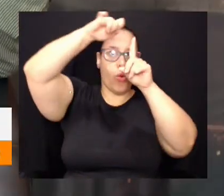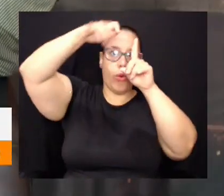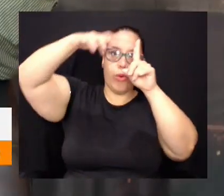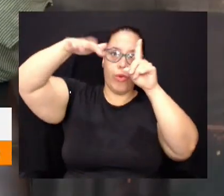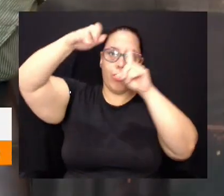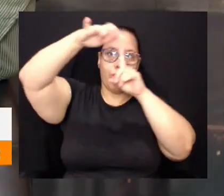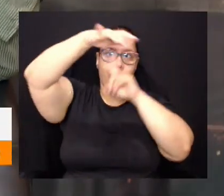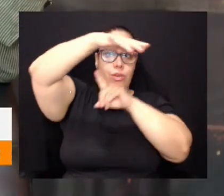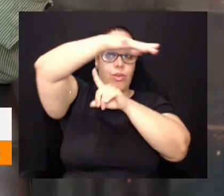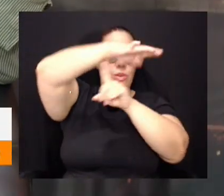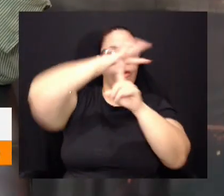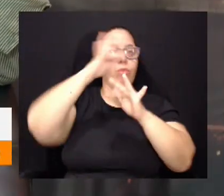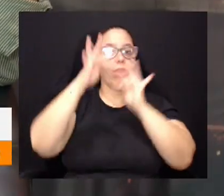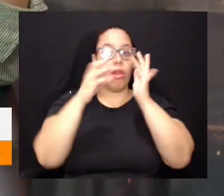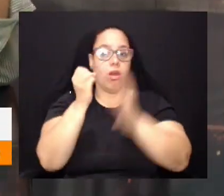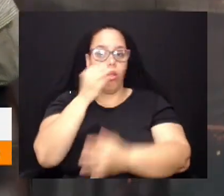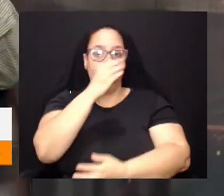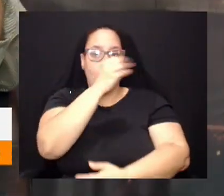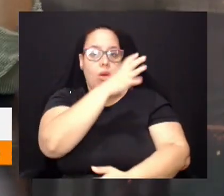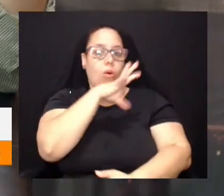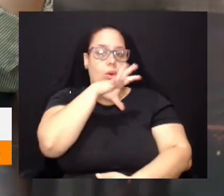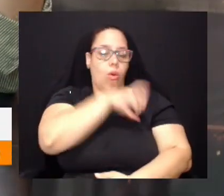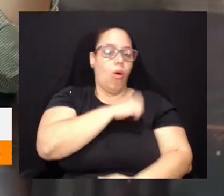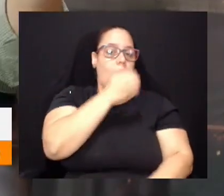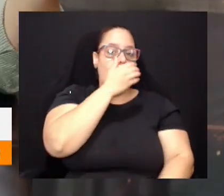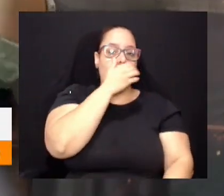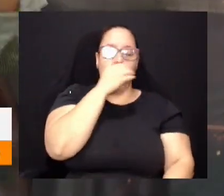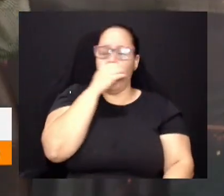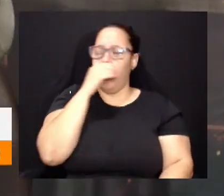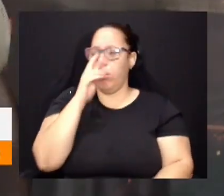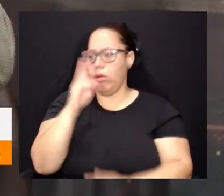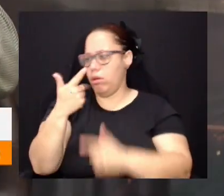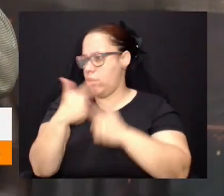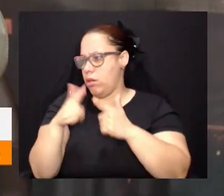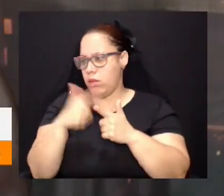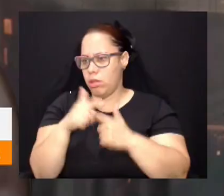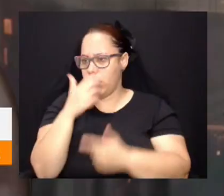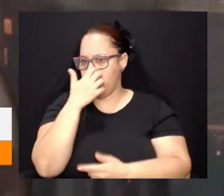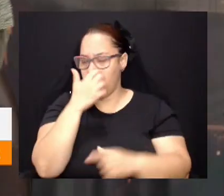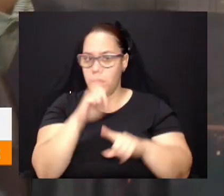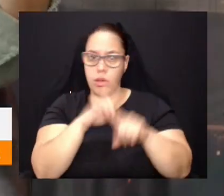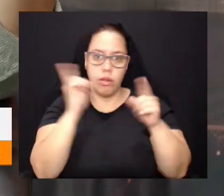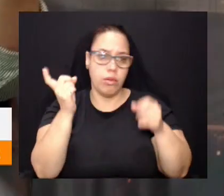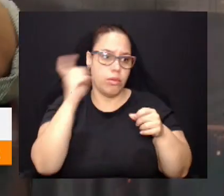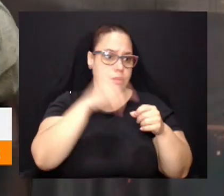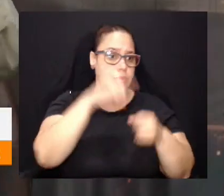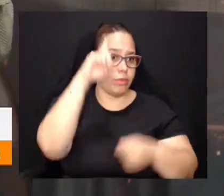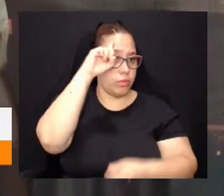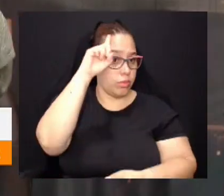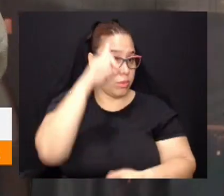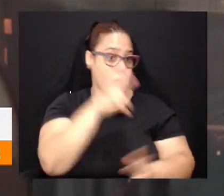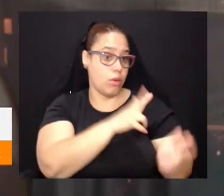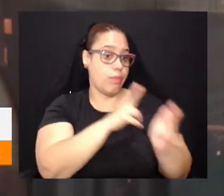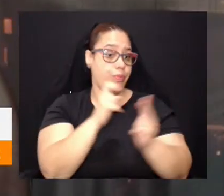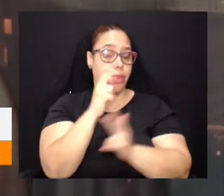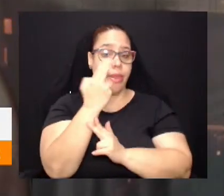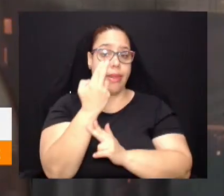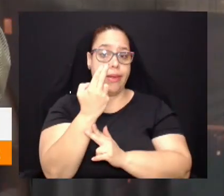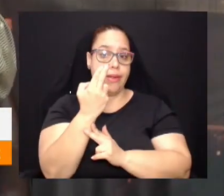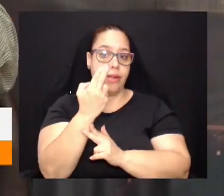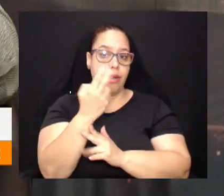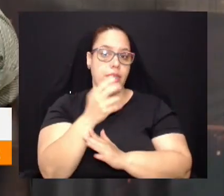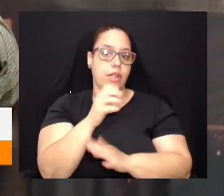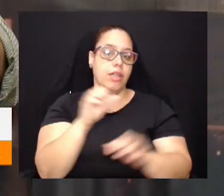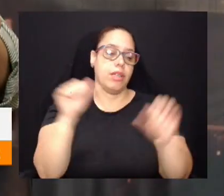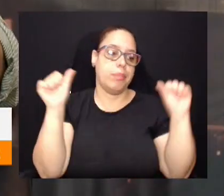aquela viagem romântica. Resolveu todo o problema. E resolve tudo. Mas você volta no dia a dia e está tudo igual. Ou como você disse, até durante a